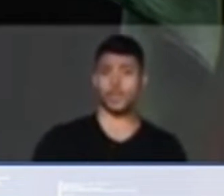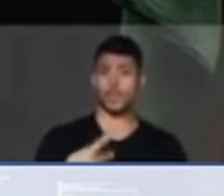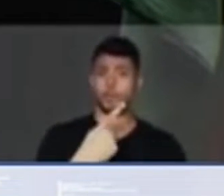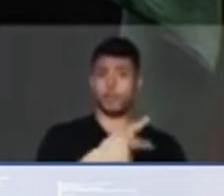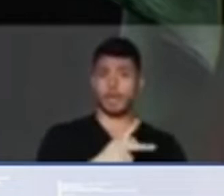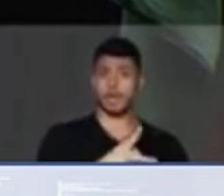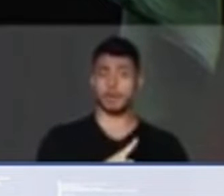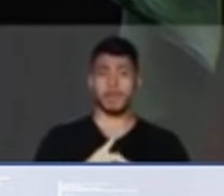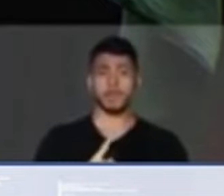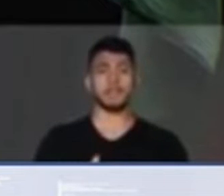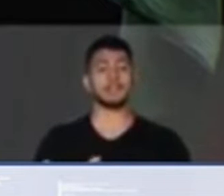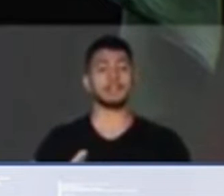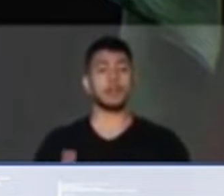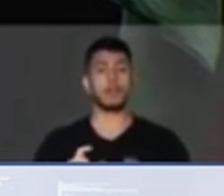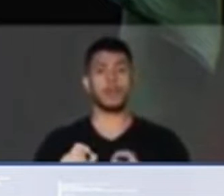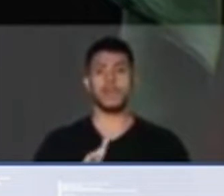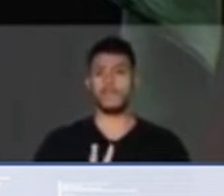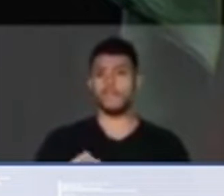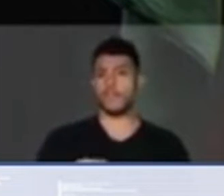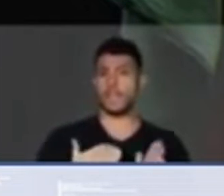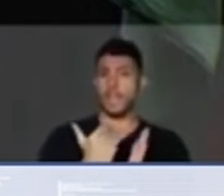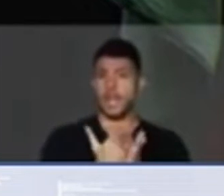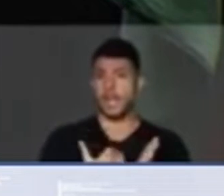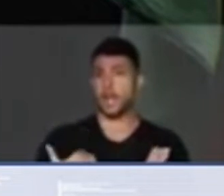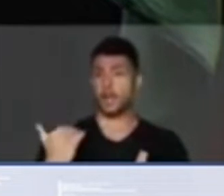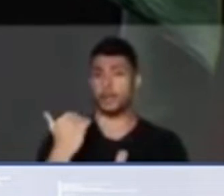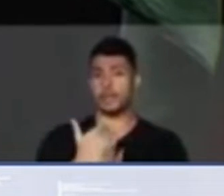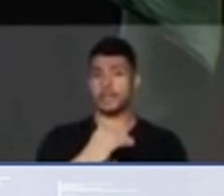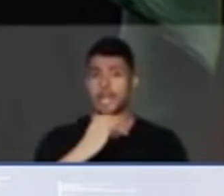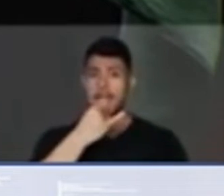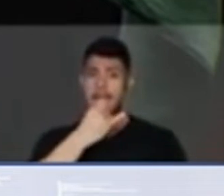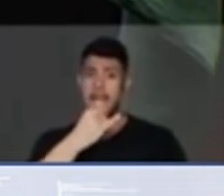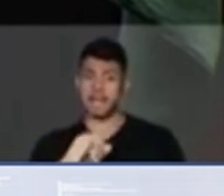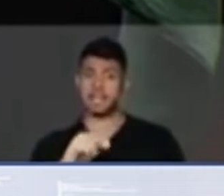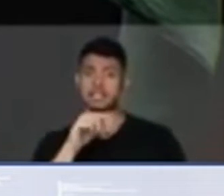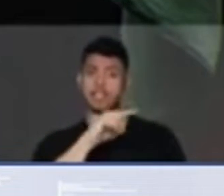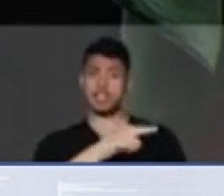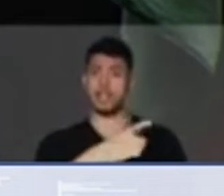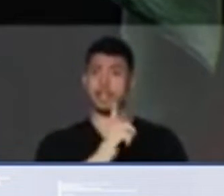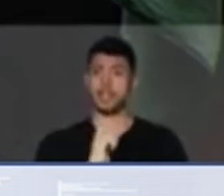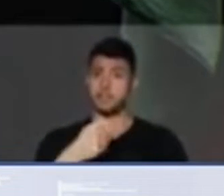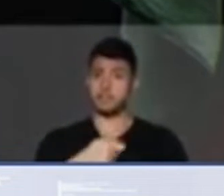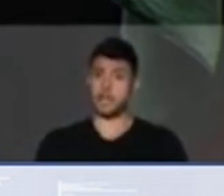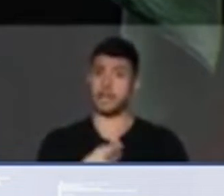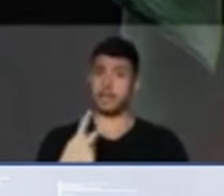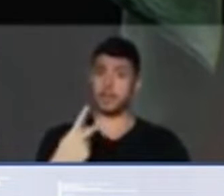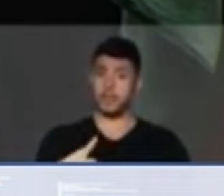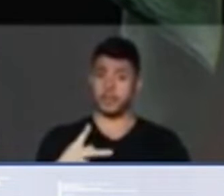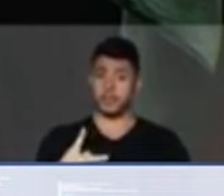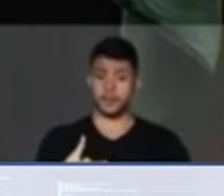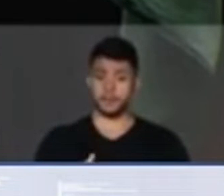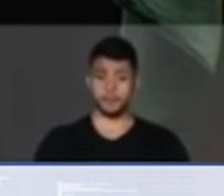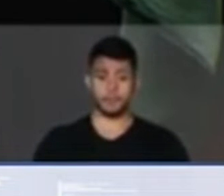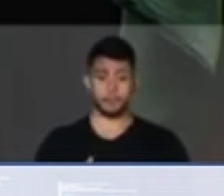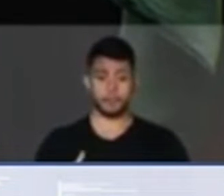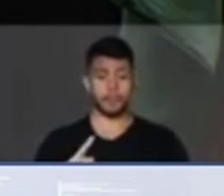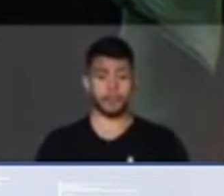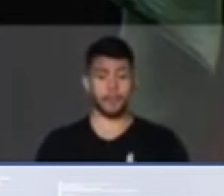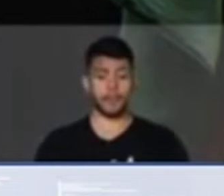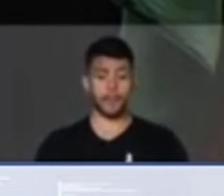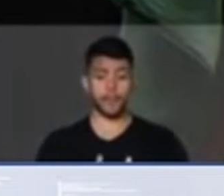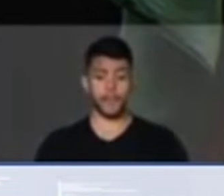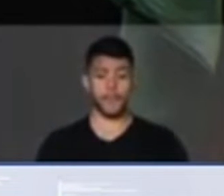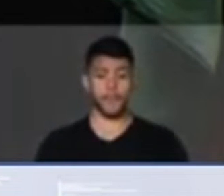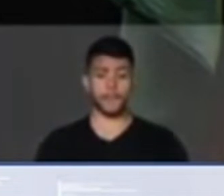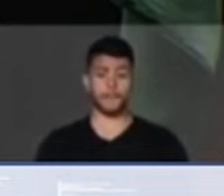Paraguai, ou seja, aumentar a energia contratada para aquele país, para que pagasse mais energia. Mas o problema maior